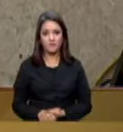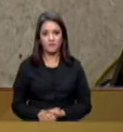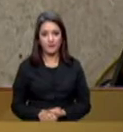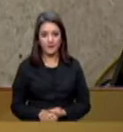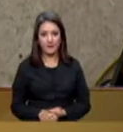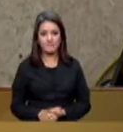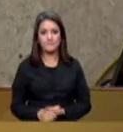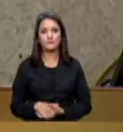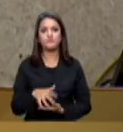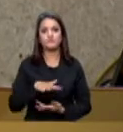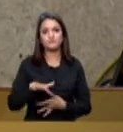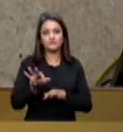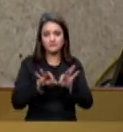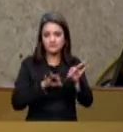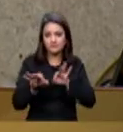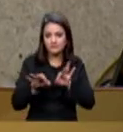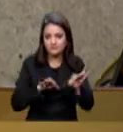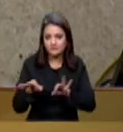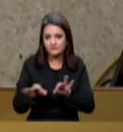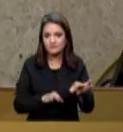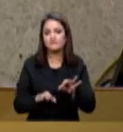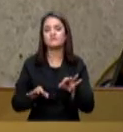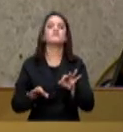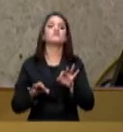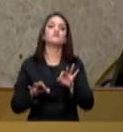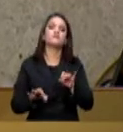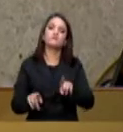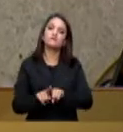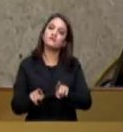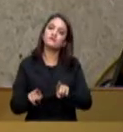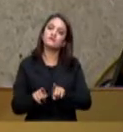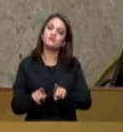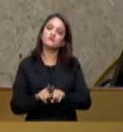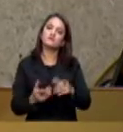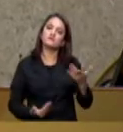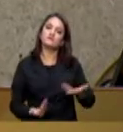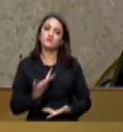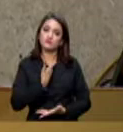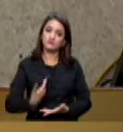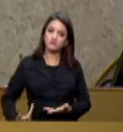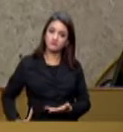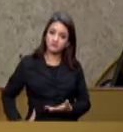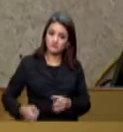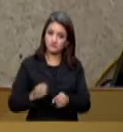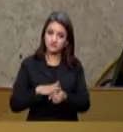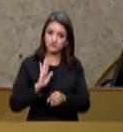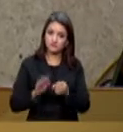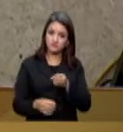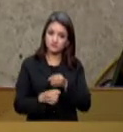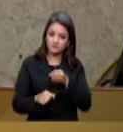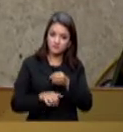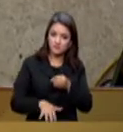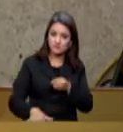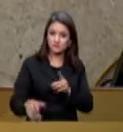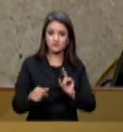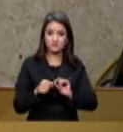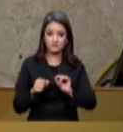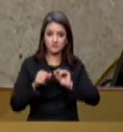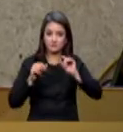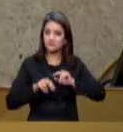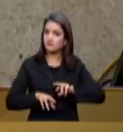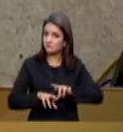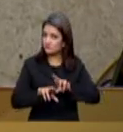planejamento e de execução dos serviços públicos de saneamento básico são regidos por distintos